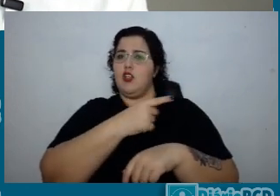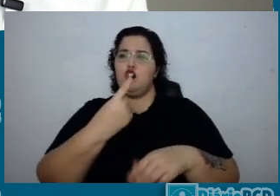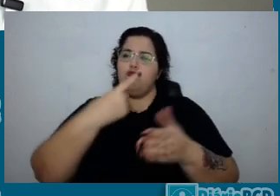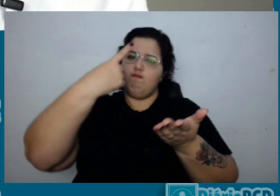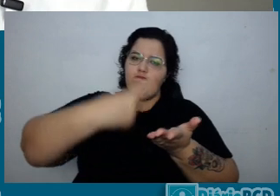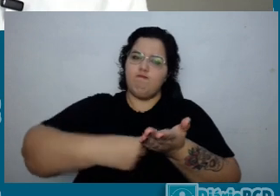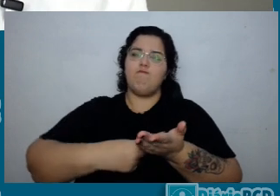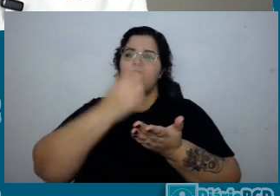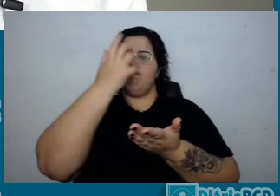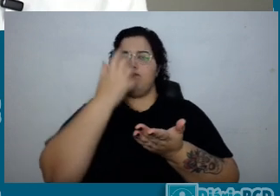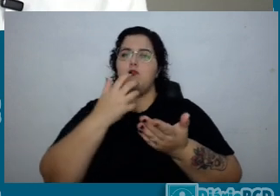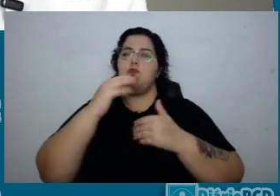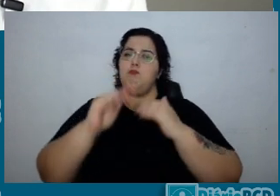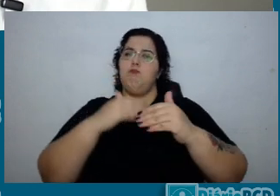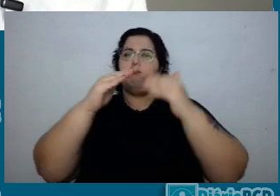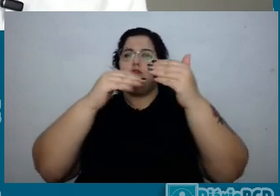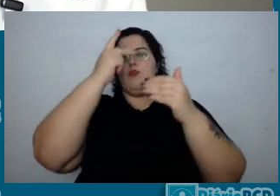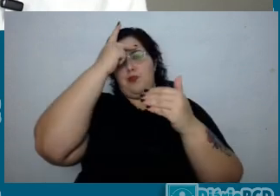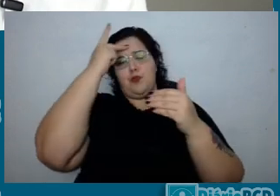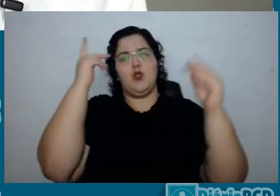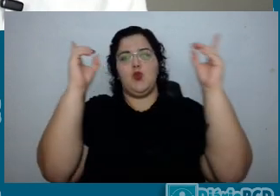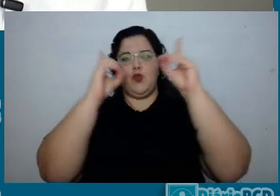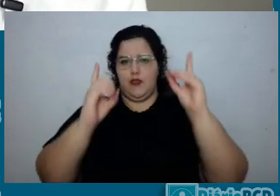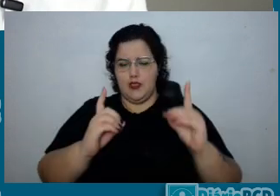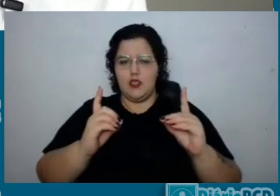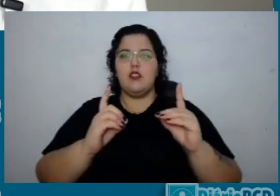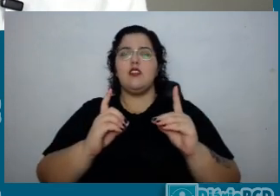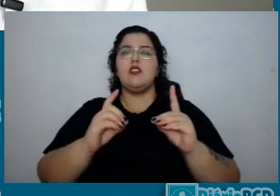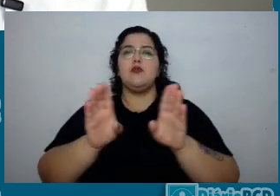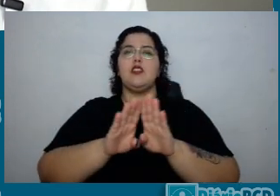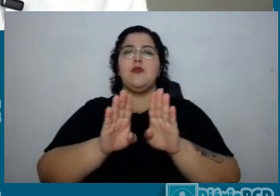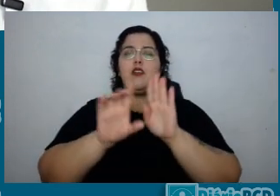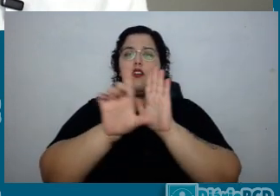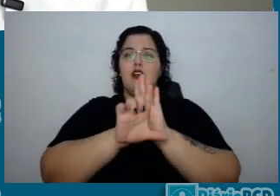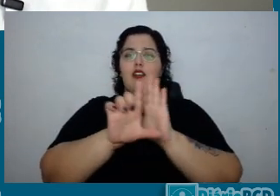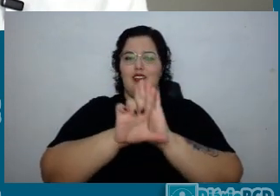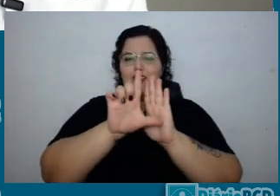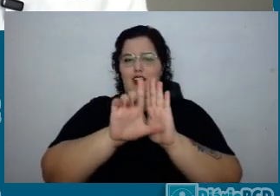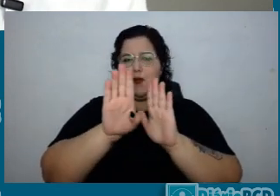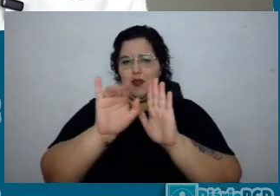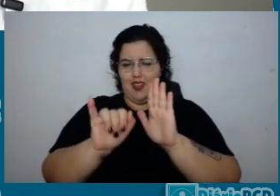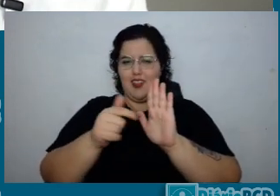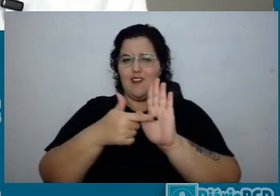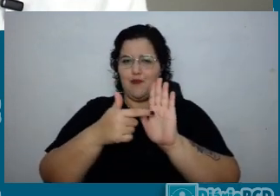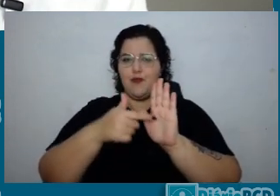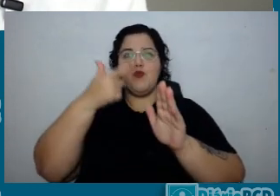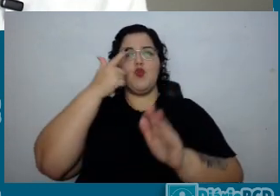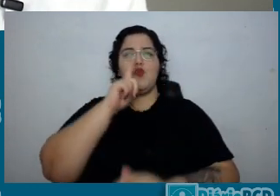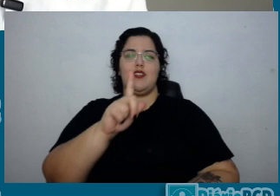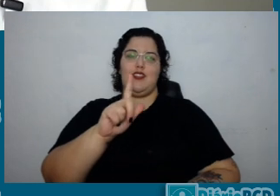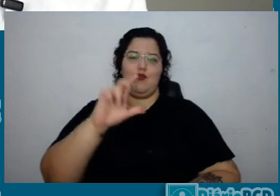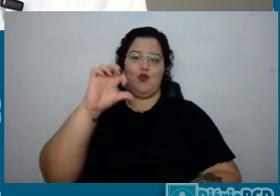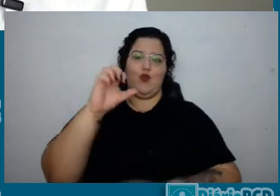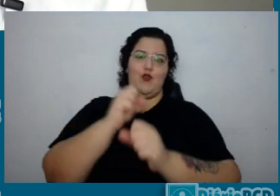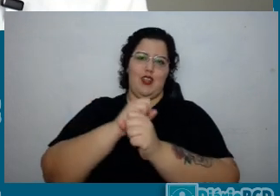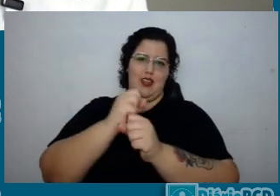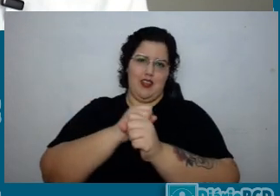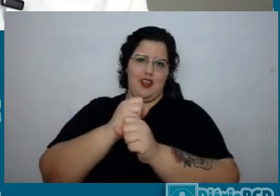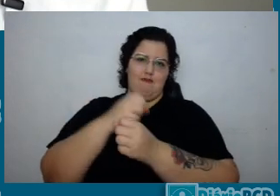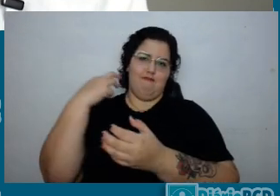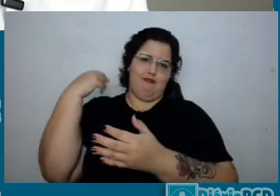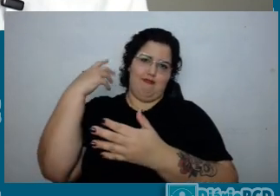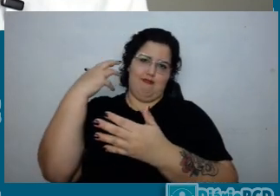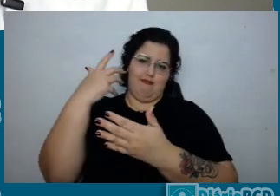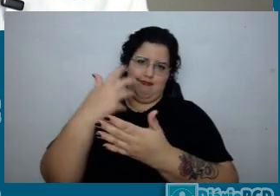do compromisso com o avanço dos direitos da pessoa com deficiência, né? Com fazer a Lei Brasileira de Inclusão, essa conquista que